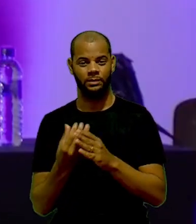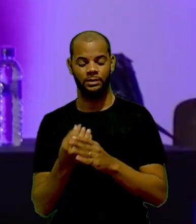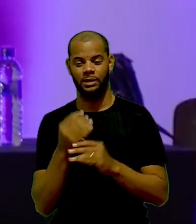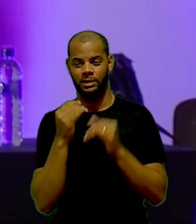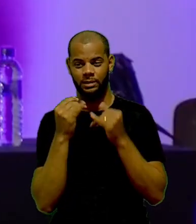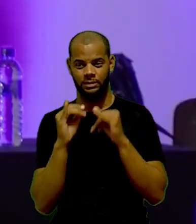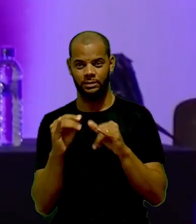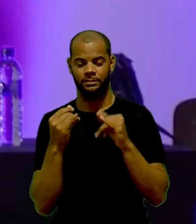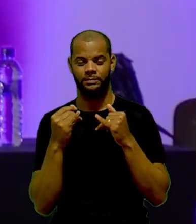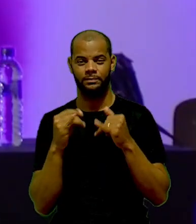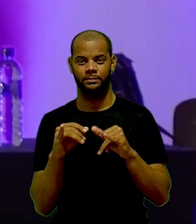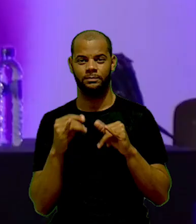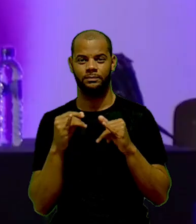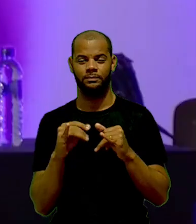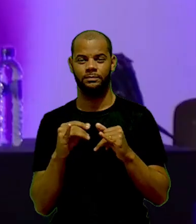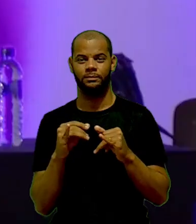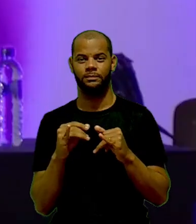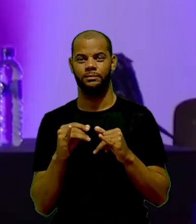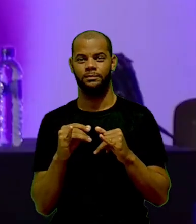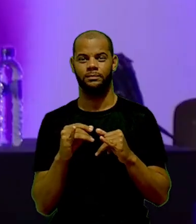própria energia